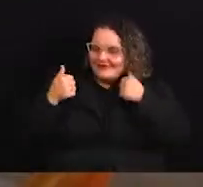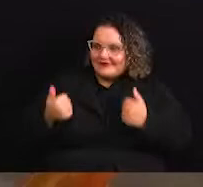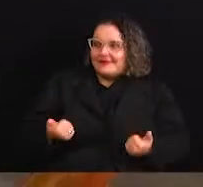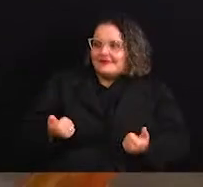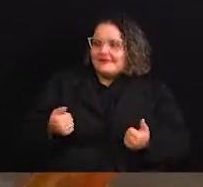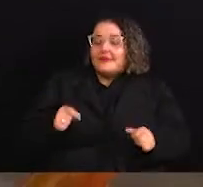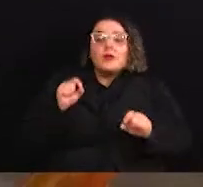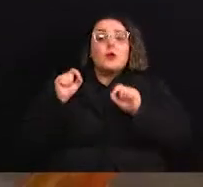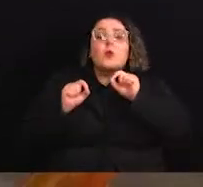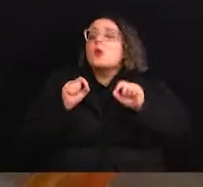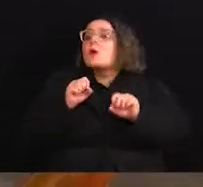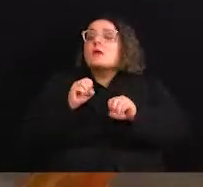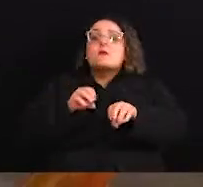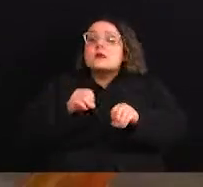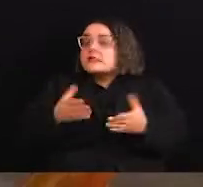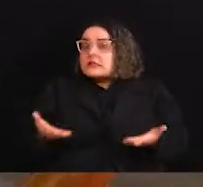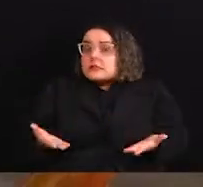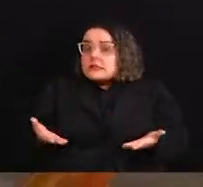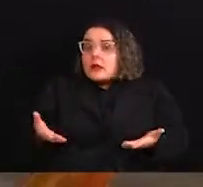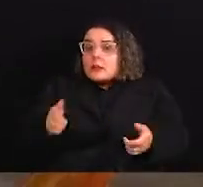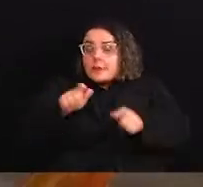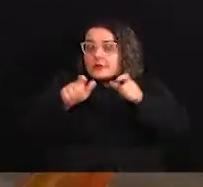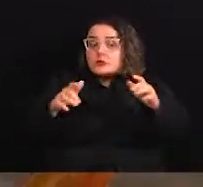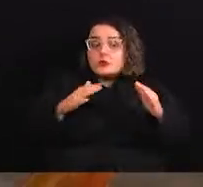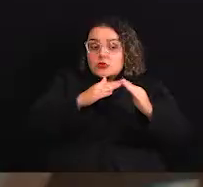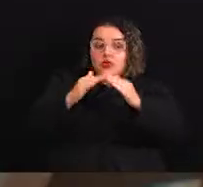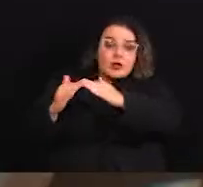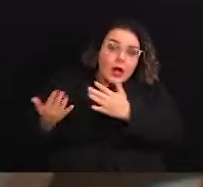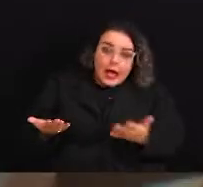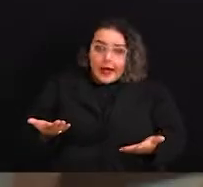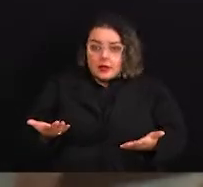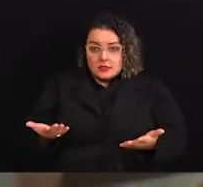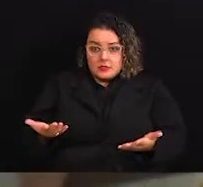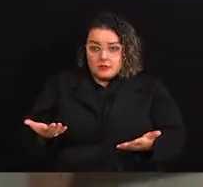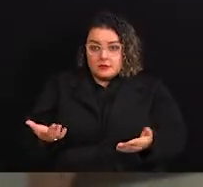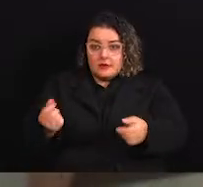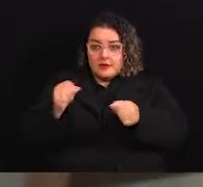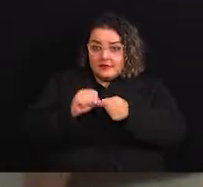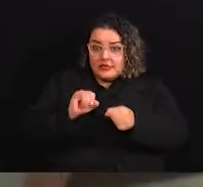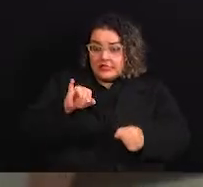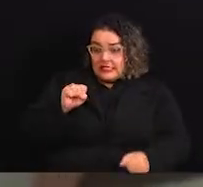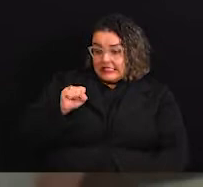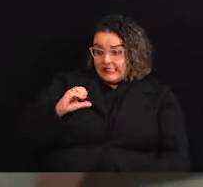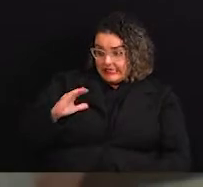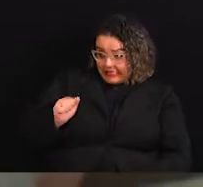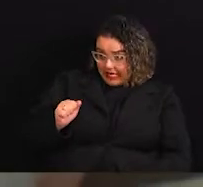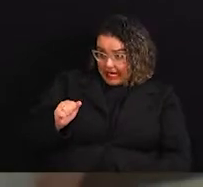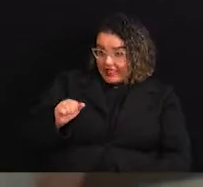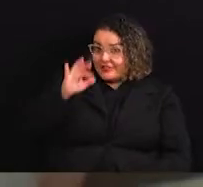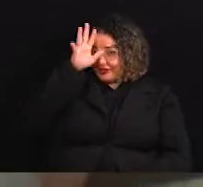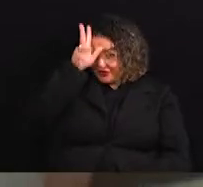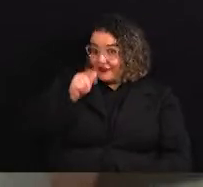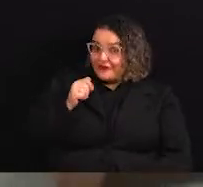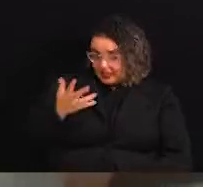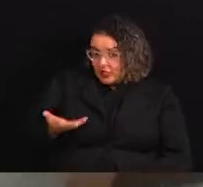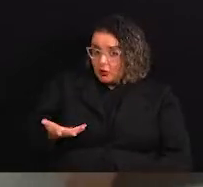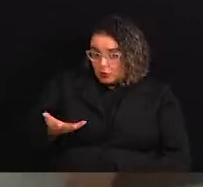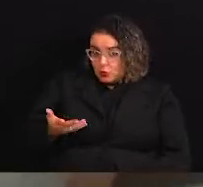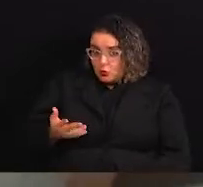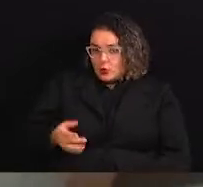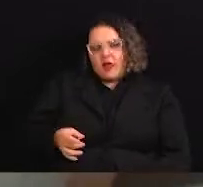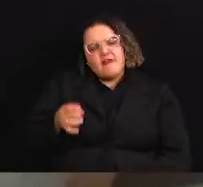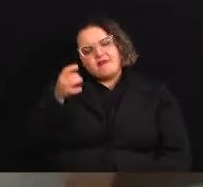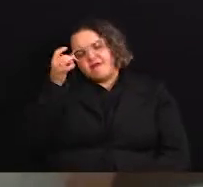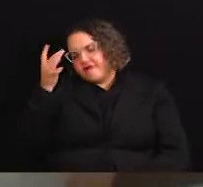jóia. O que a gente vai ensinar para o pessoal de casa? Hoje a gente vai fazer uma isquinha de frango, que é um petisco